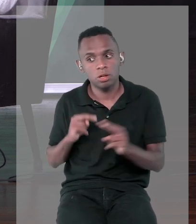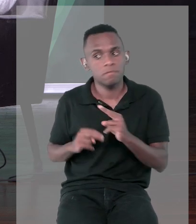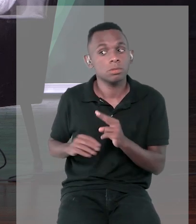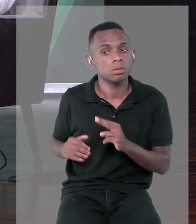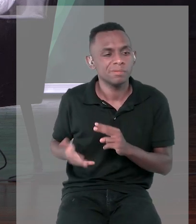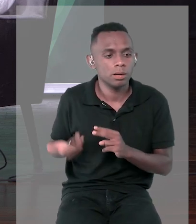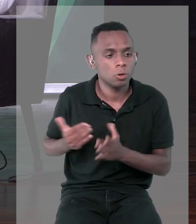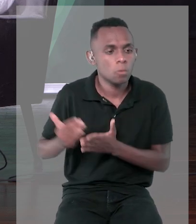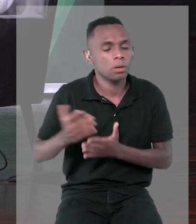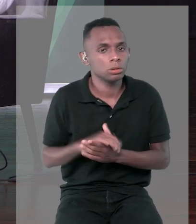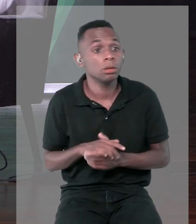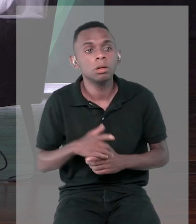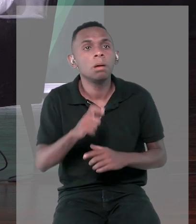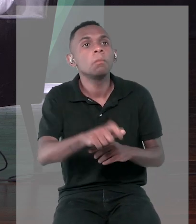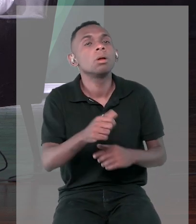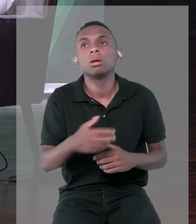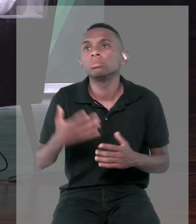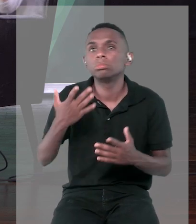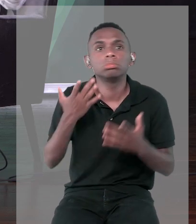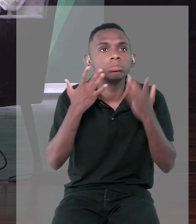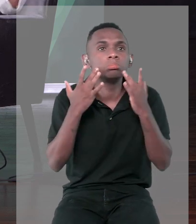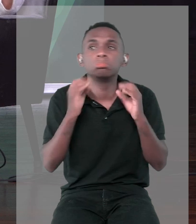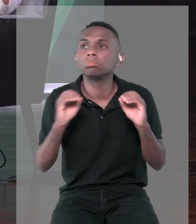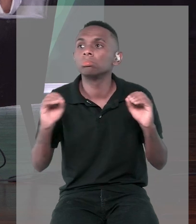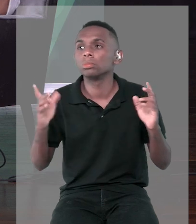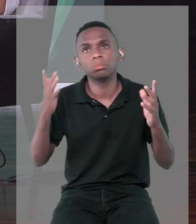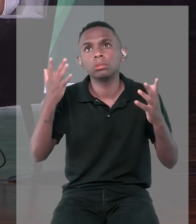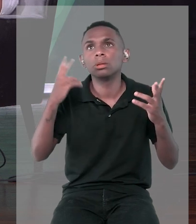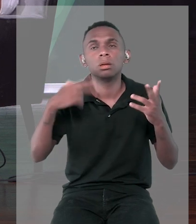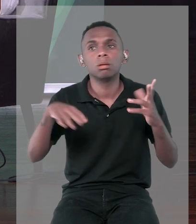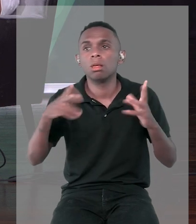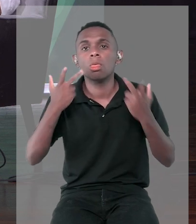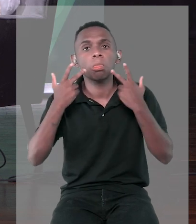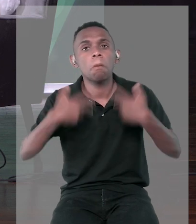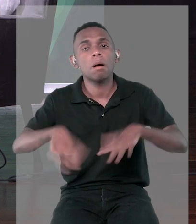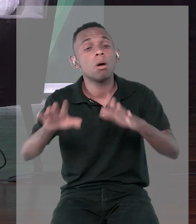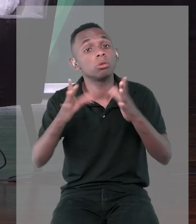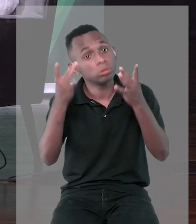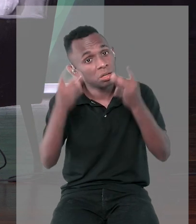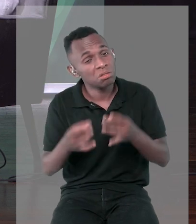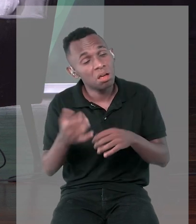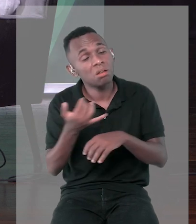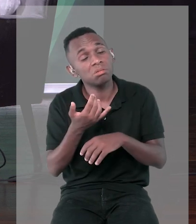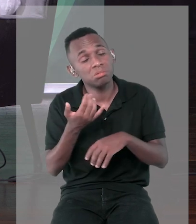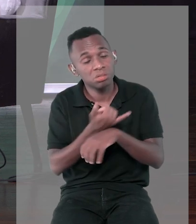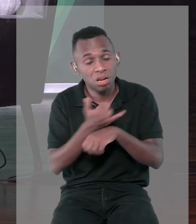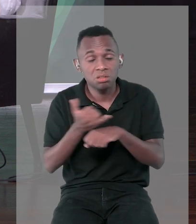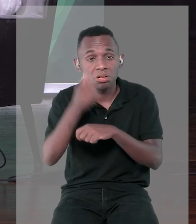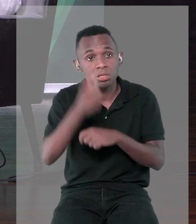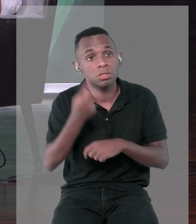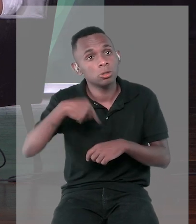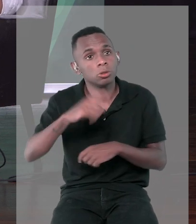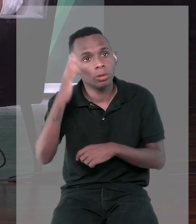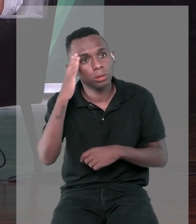outro e já sabe, mas ela não. Então, são certos detalhes de filmagem que são muito interessantes da gente saber.